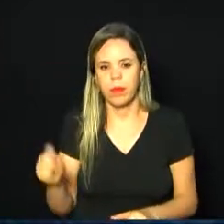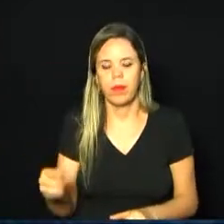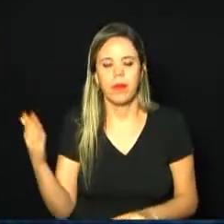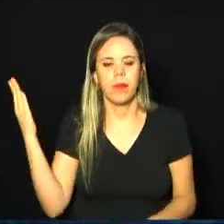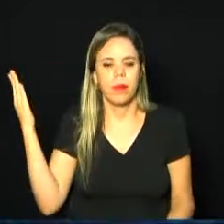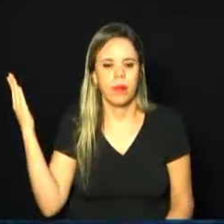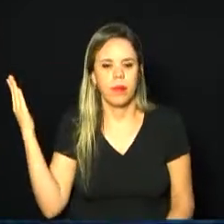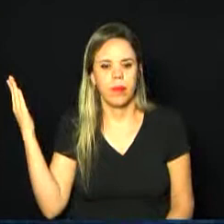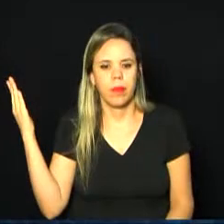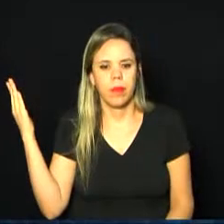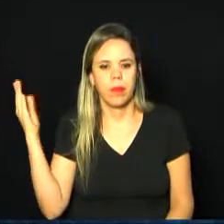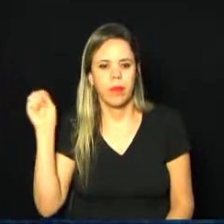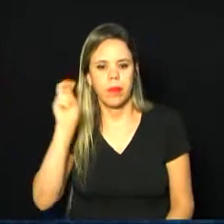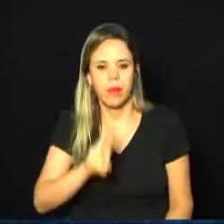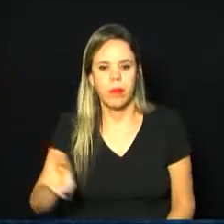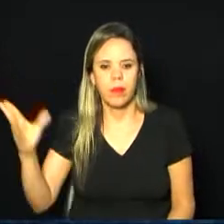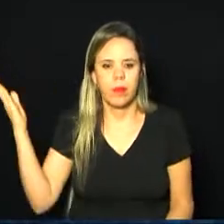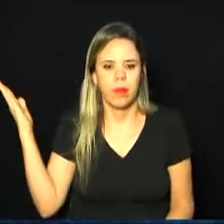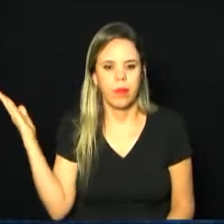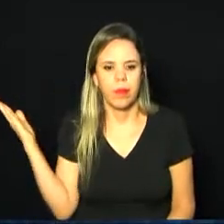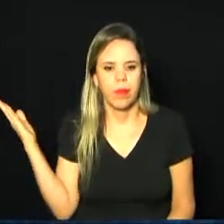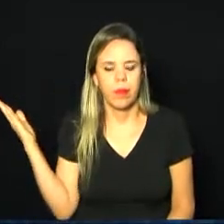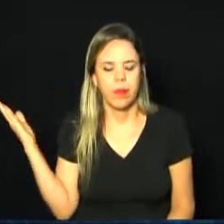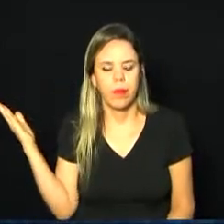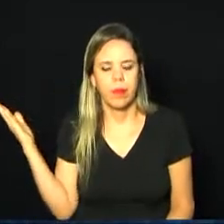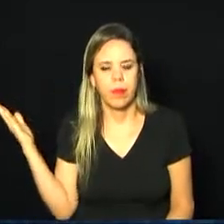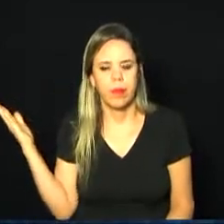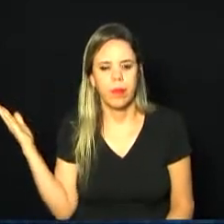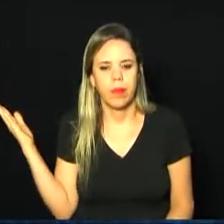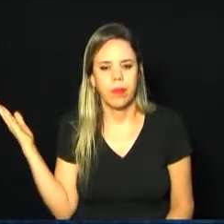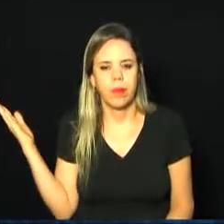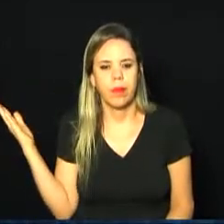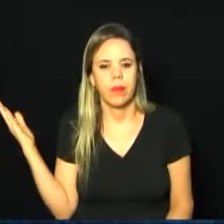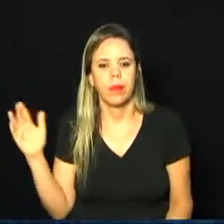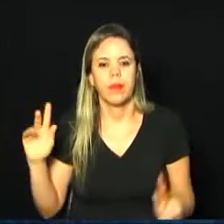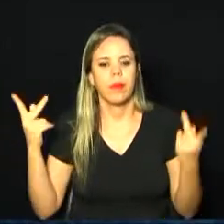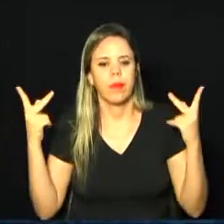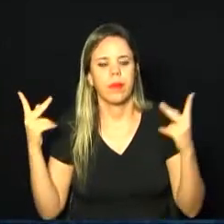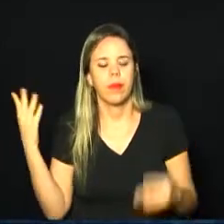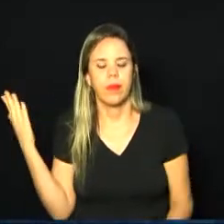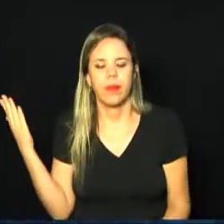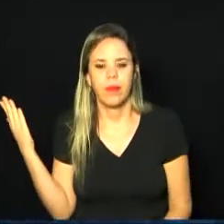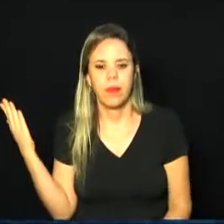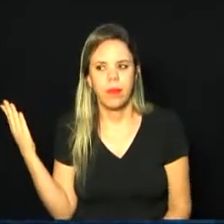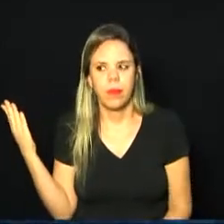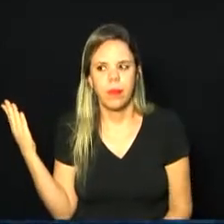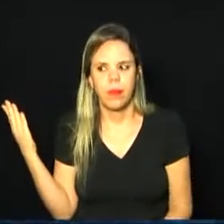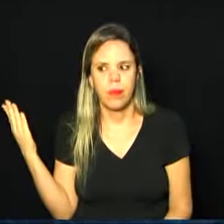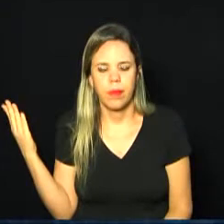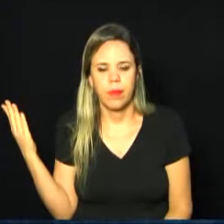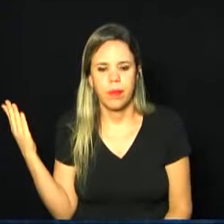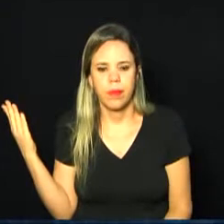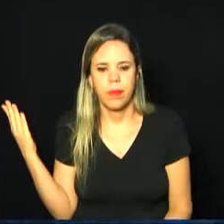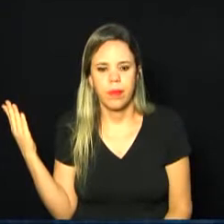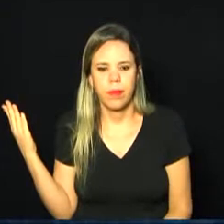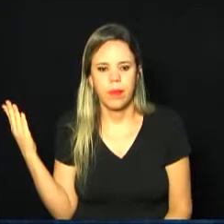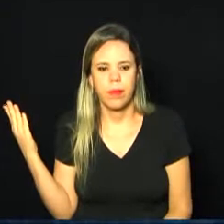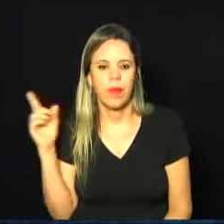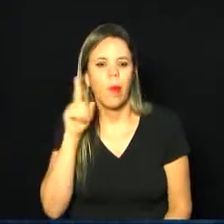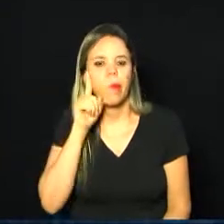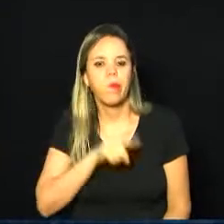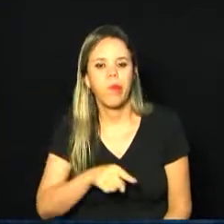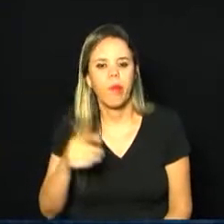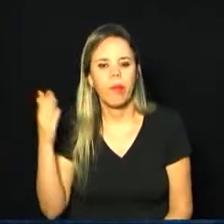1235 casos Sumaré 31 1493 Hortolândia 28990